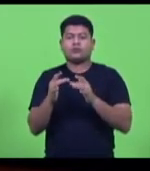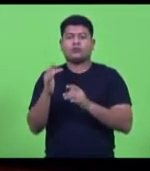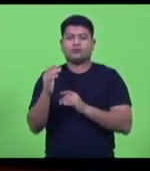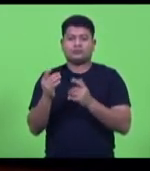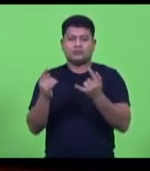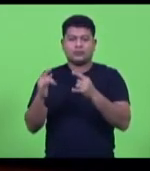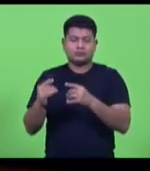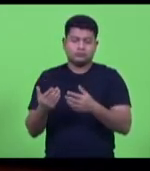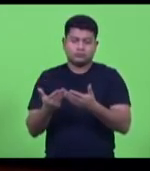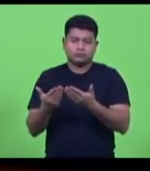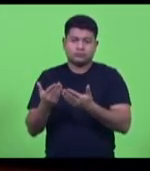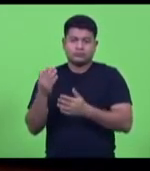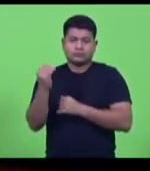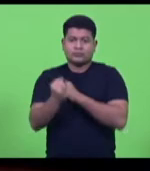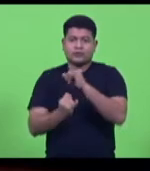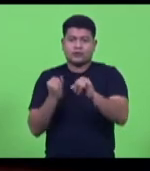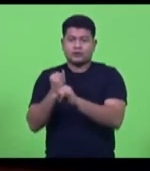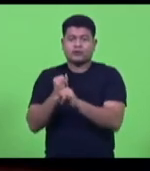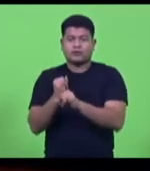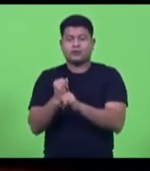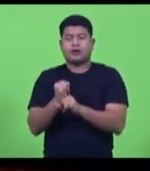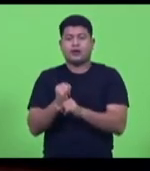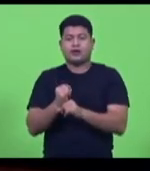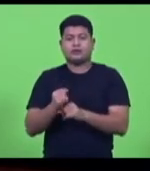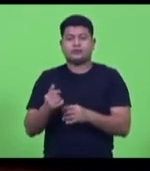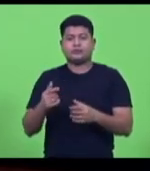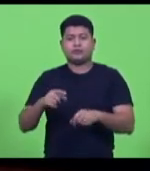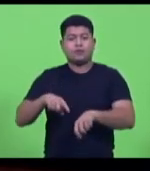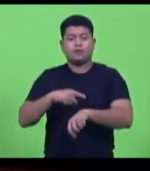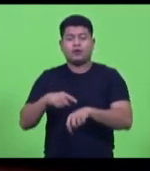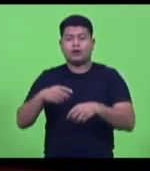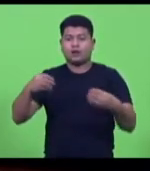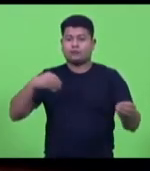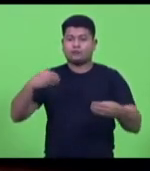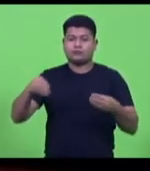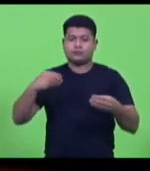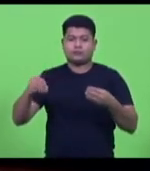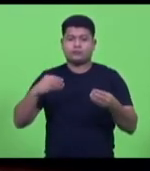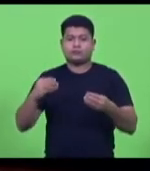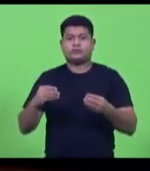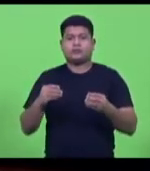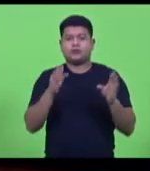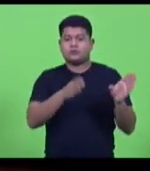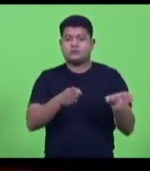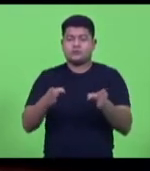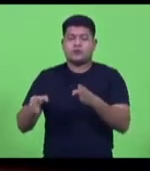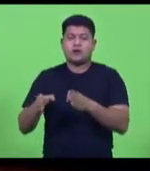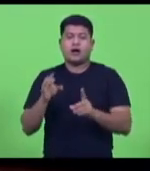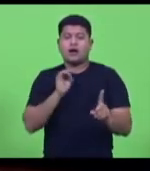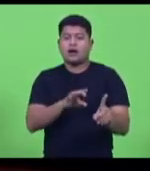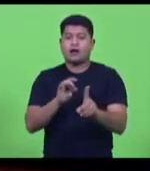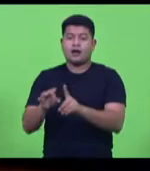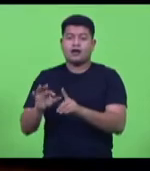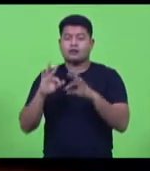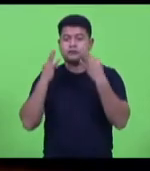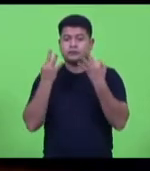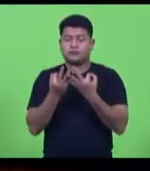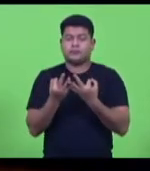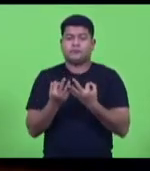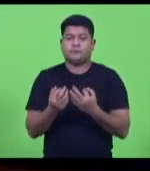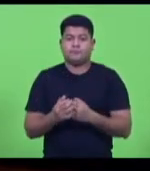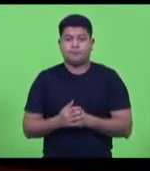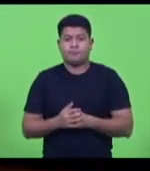assíncronas, realizadas em horário flexível, conforme a organização de cada estudante e família. Ambos os